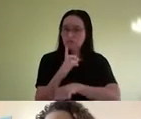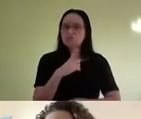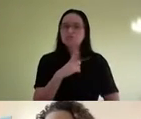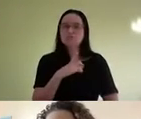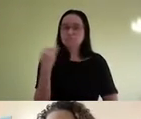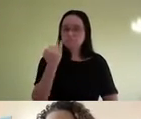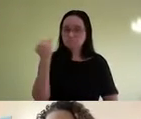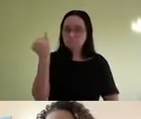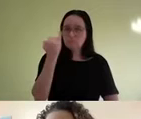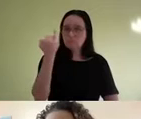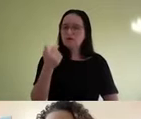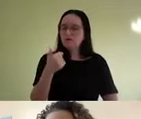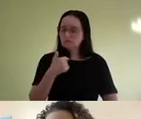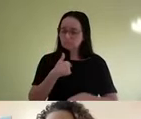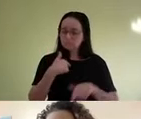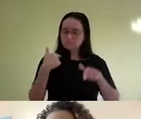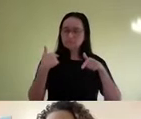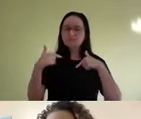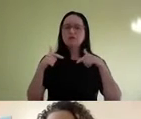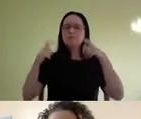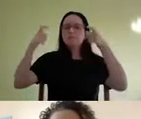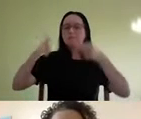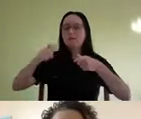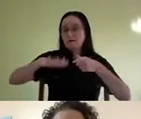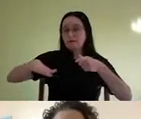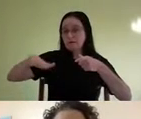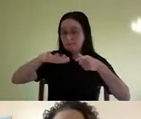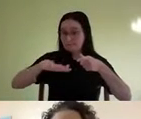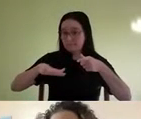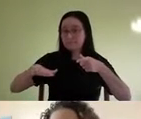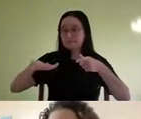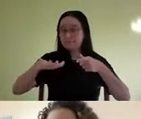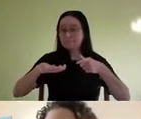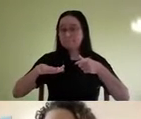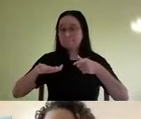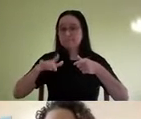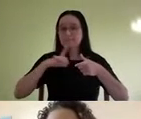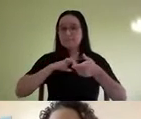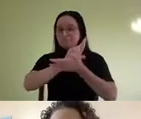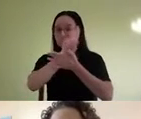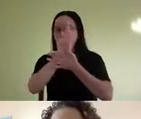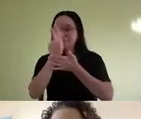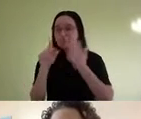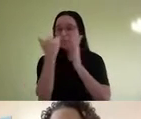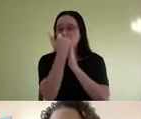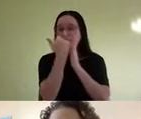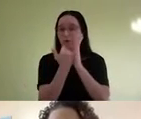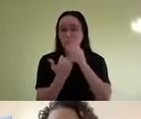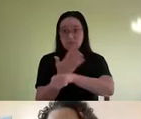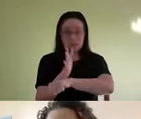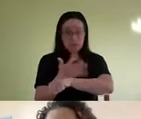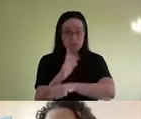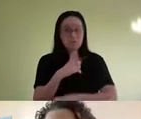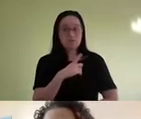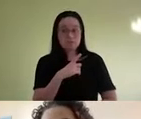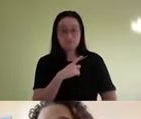trabalho existem várias camadas desse programa de estágio, mas da minha